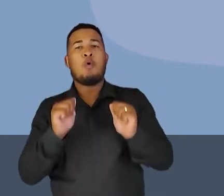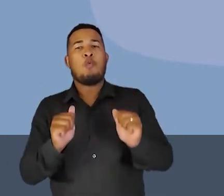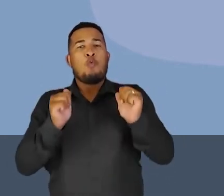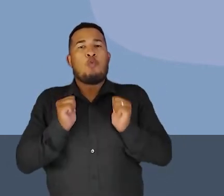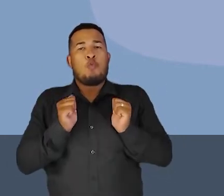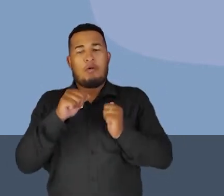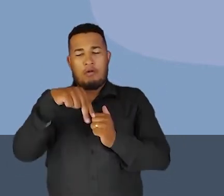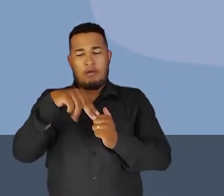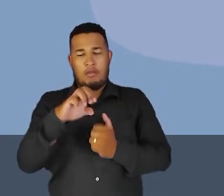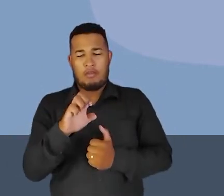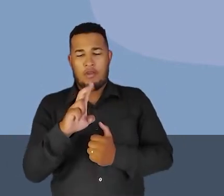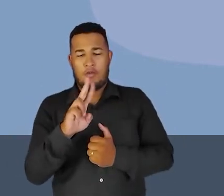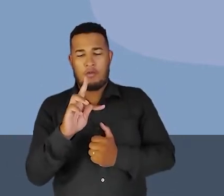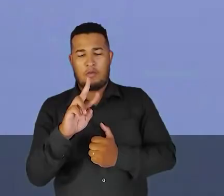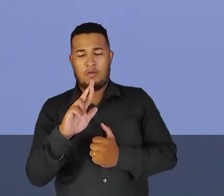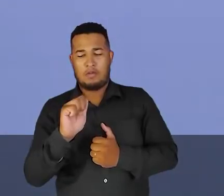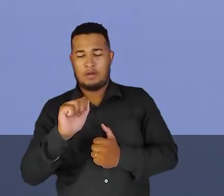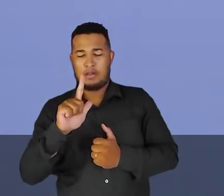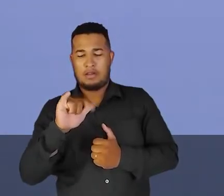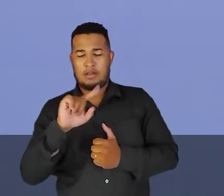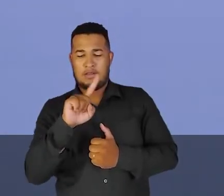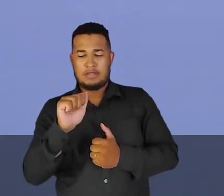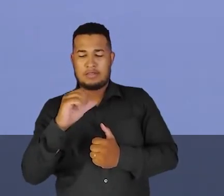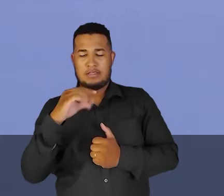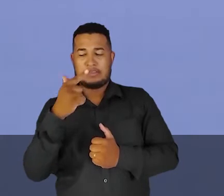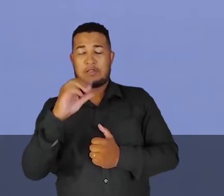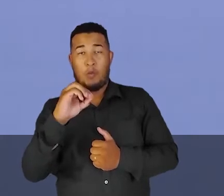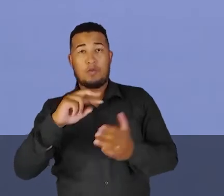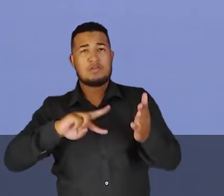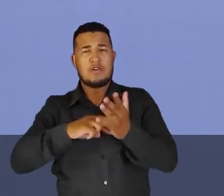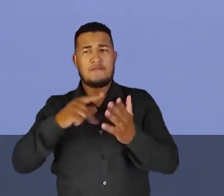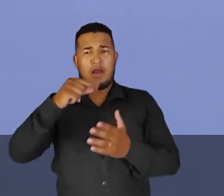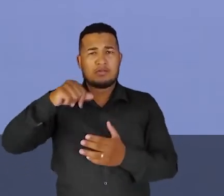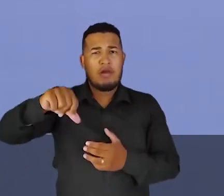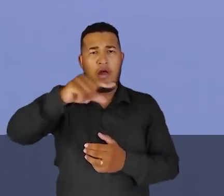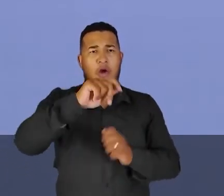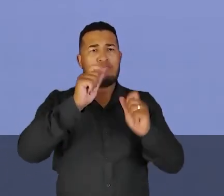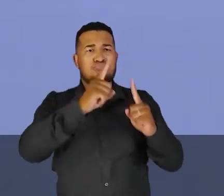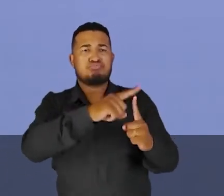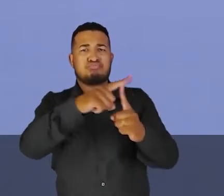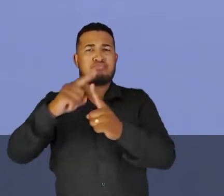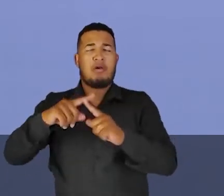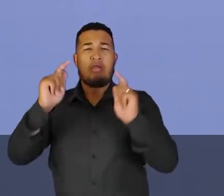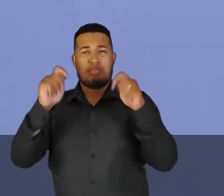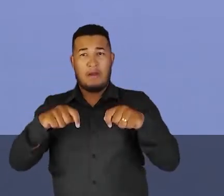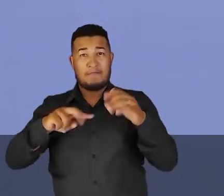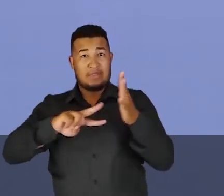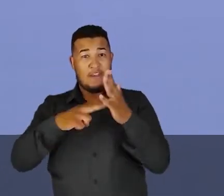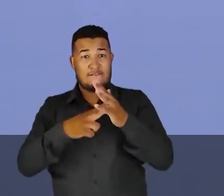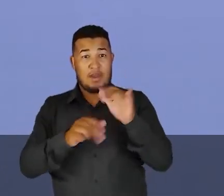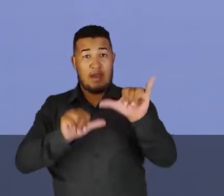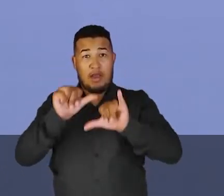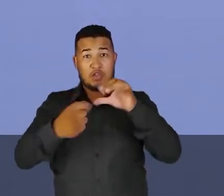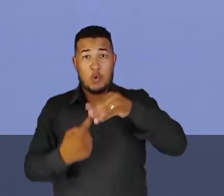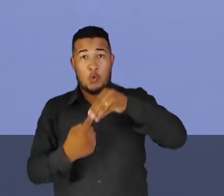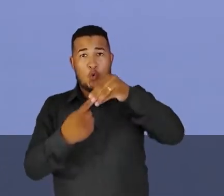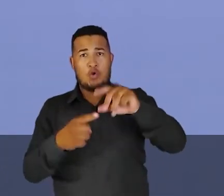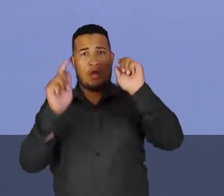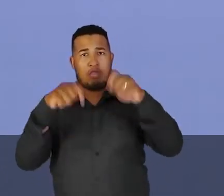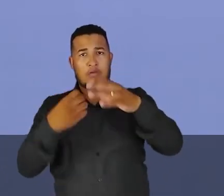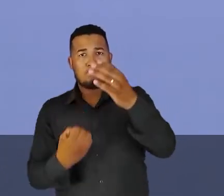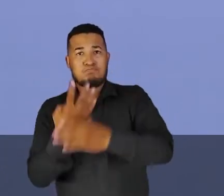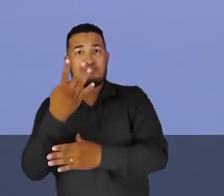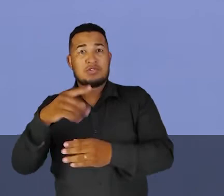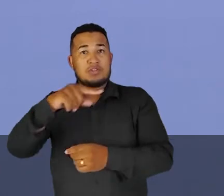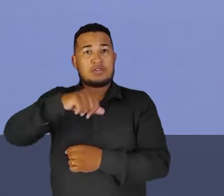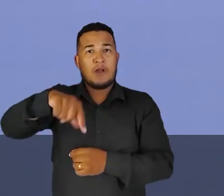qualquer tipo de sal que existe. Olhe para mim. Não é que os sais só sejam obtidos a partir dessa reação, mas ela é uma